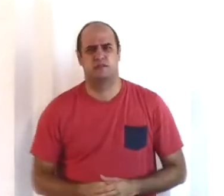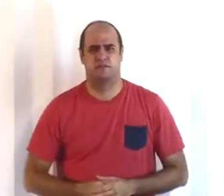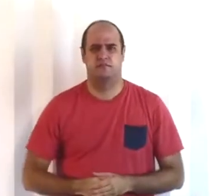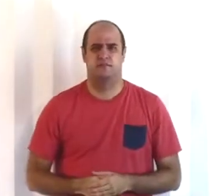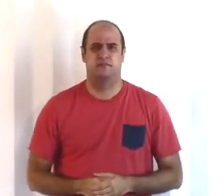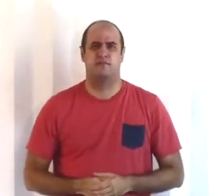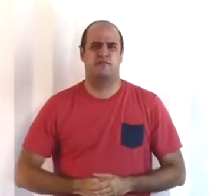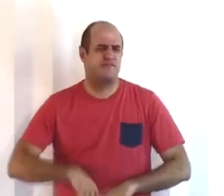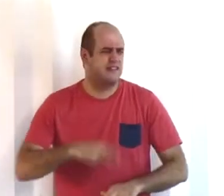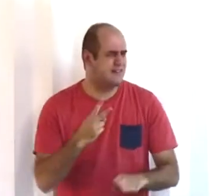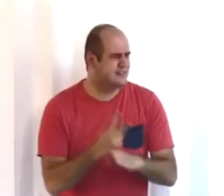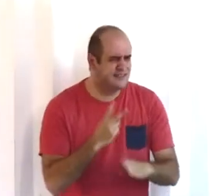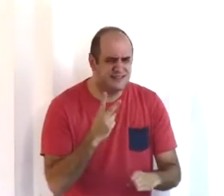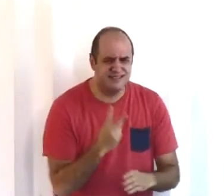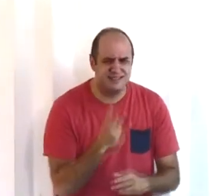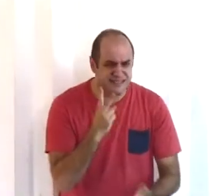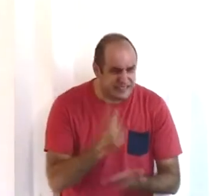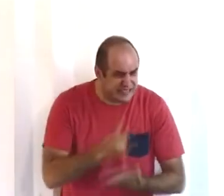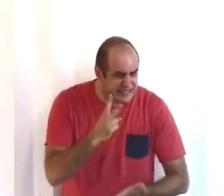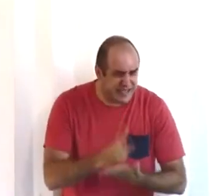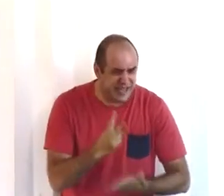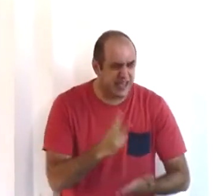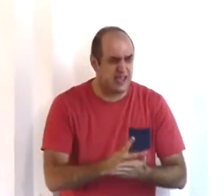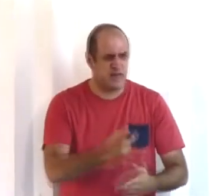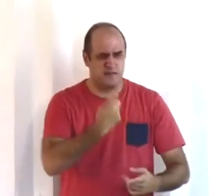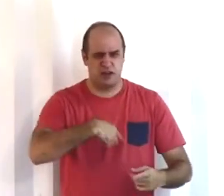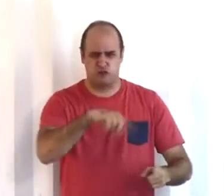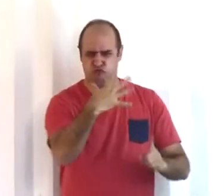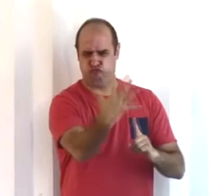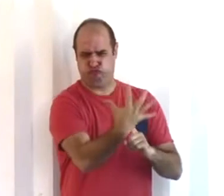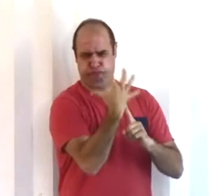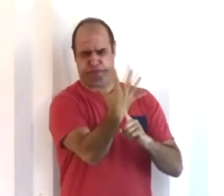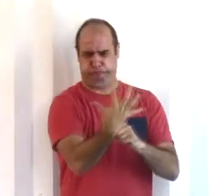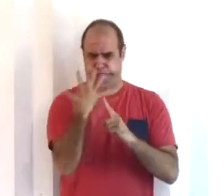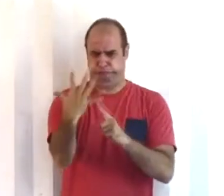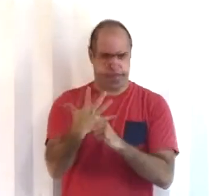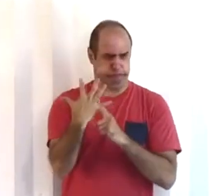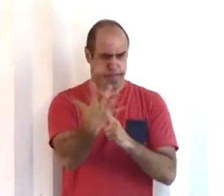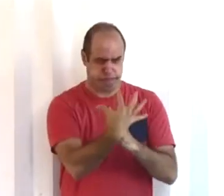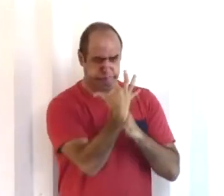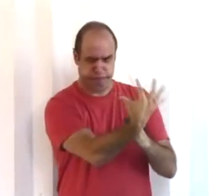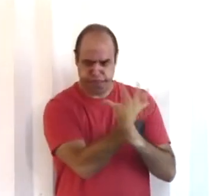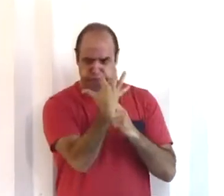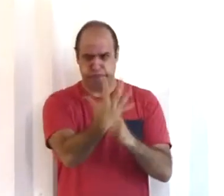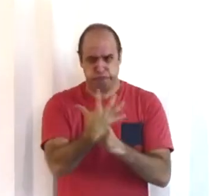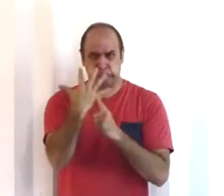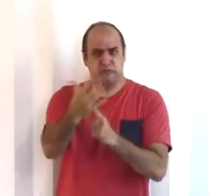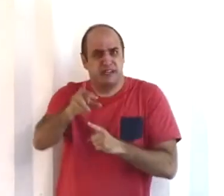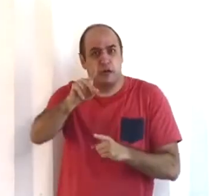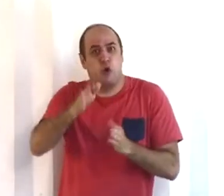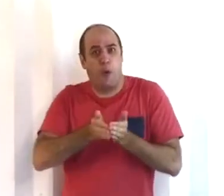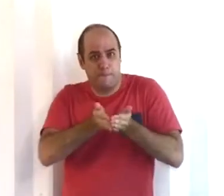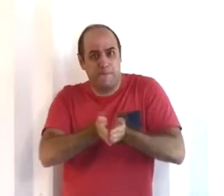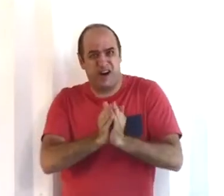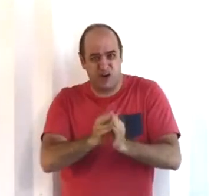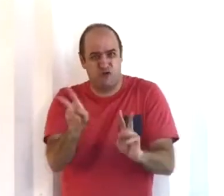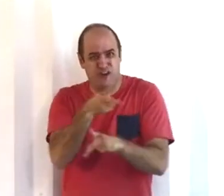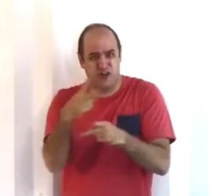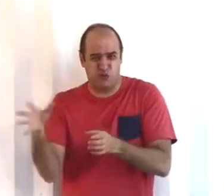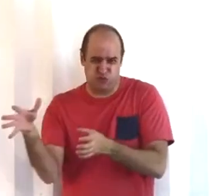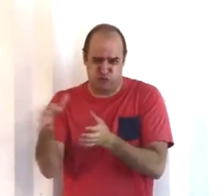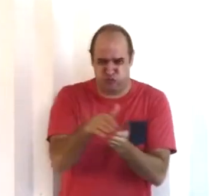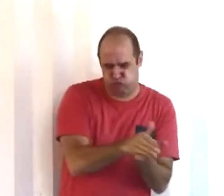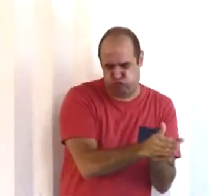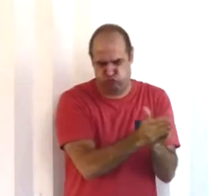açoitados como vento que bate numa pequena embarcação no mar o tempo inteiro. A igreja, apesar de linda